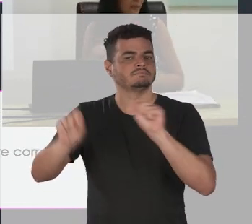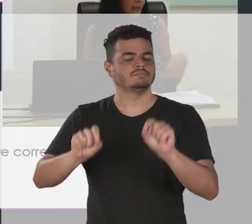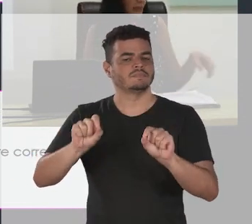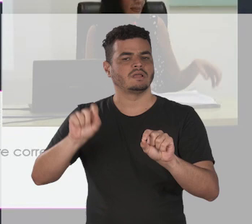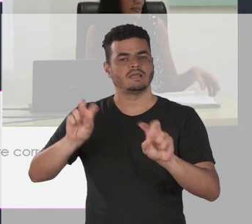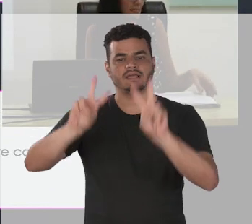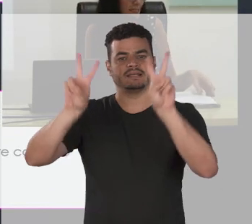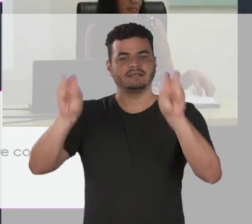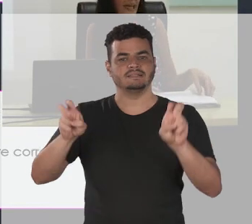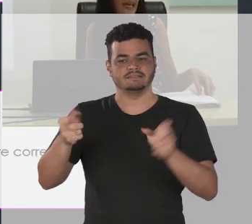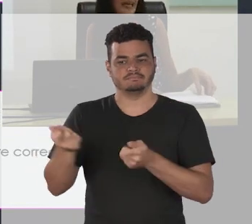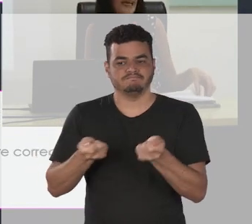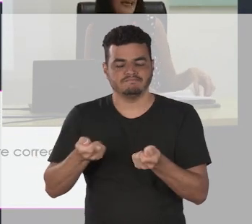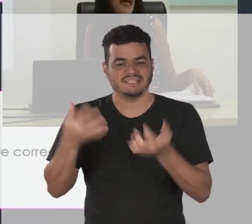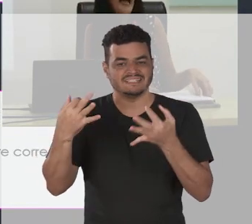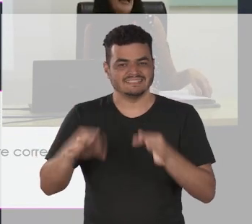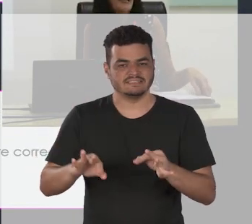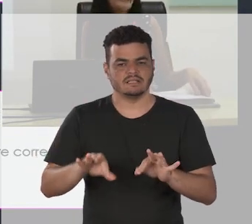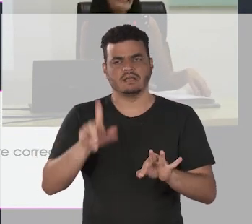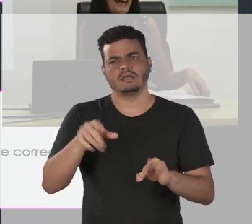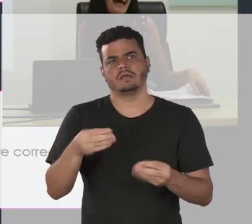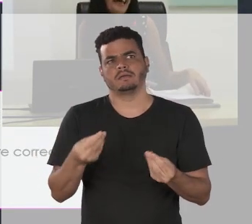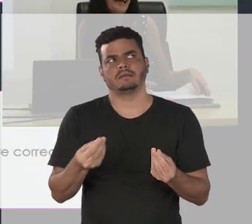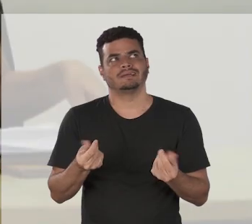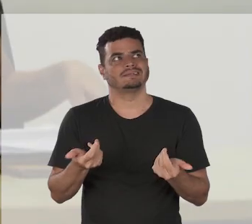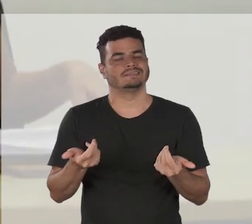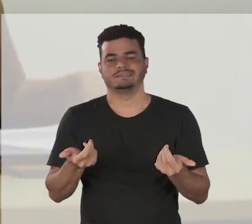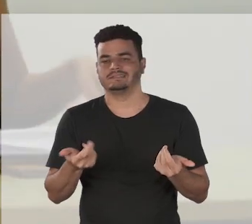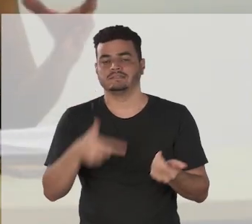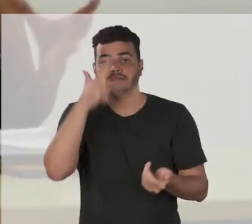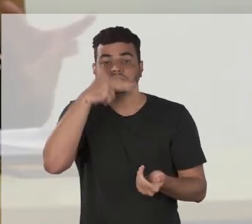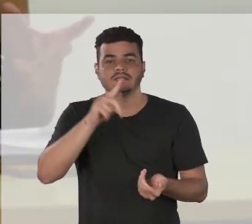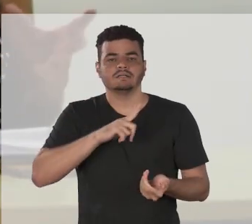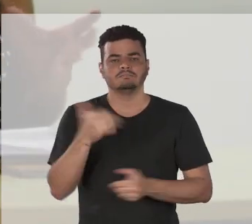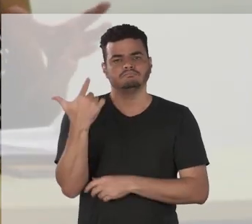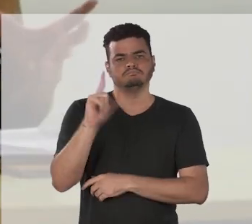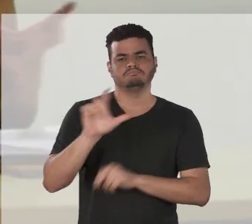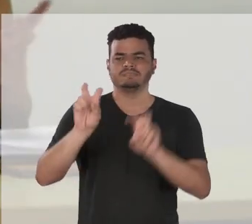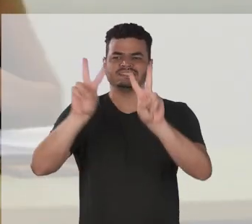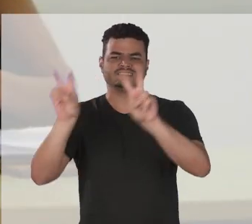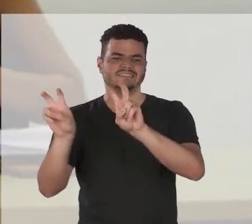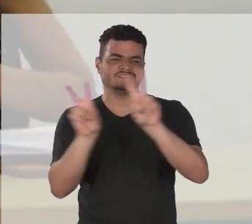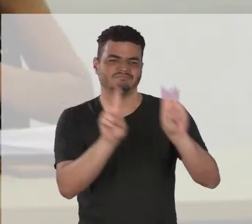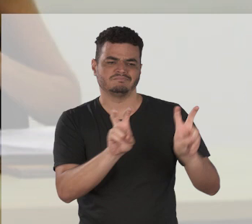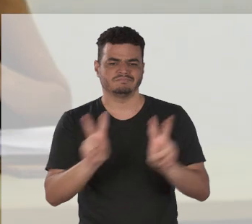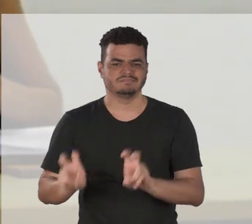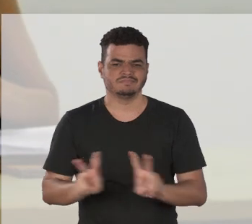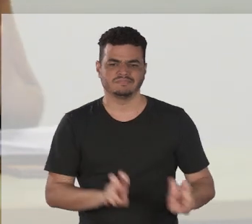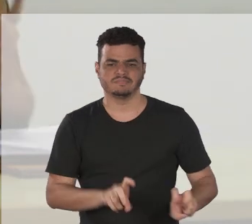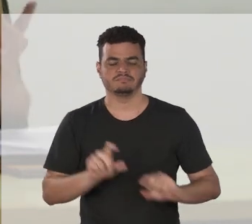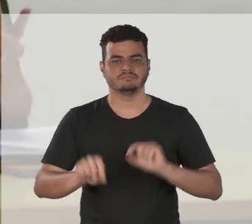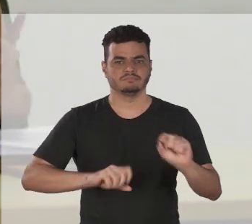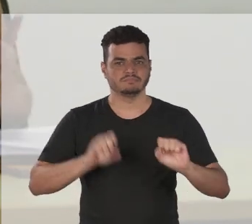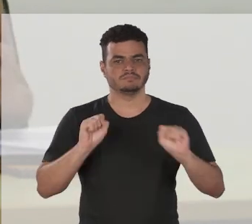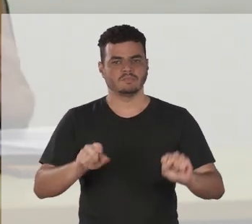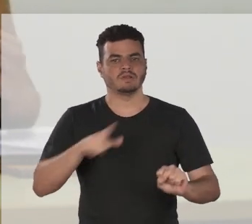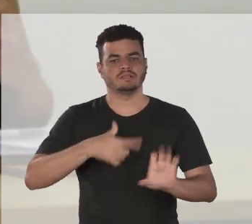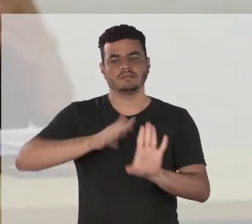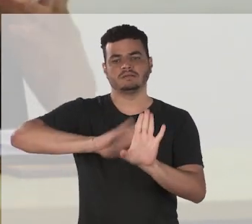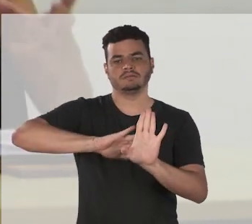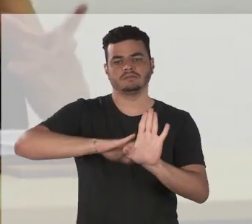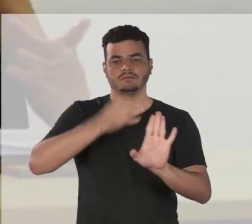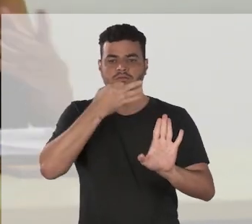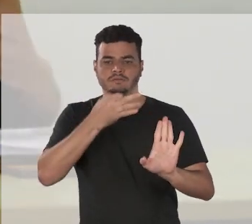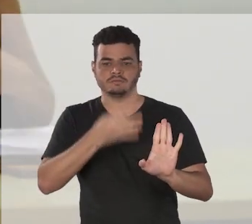adequadas, ou seja, tem algumas temáticas que por aí, bom, podem